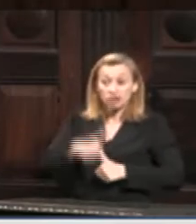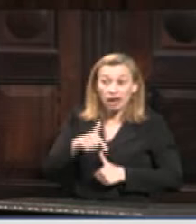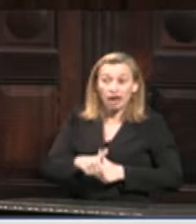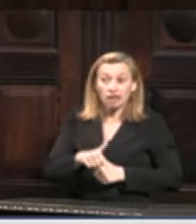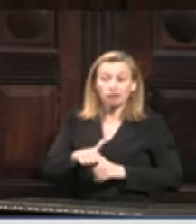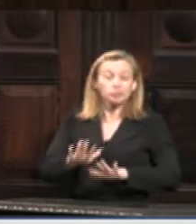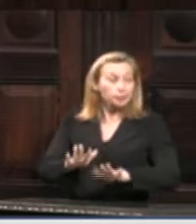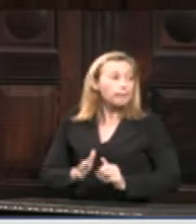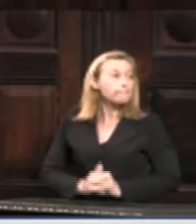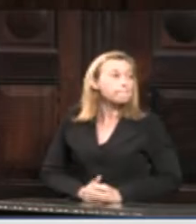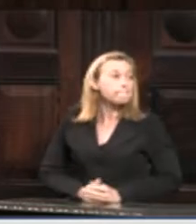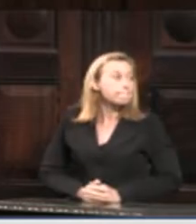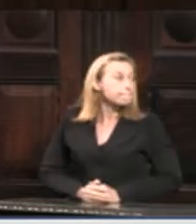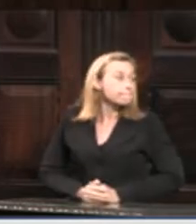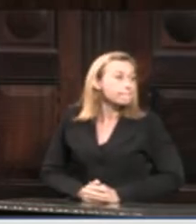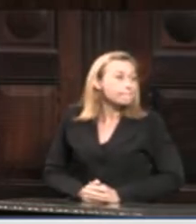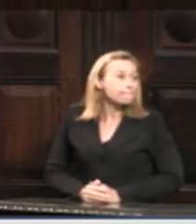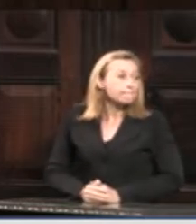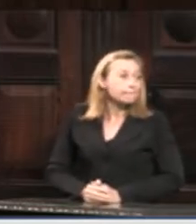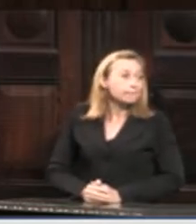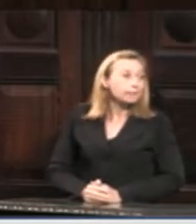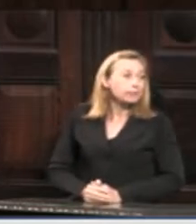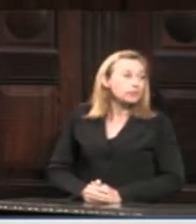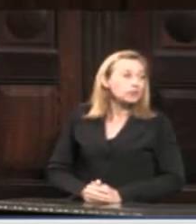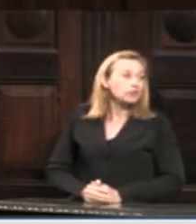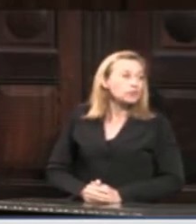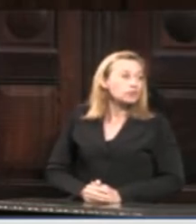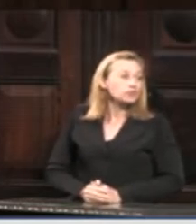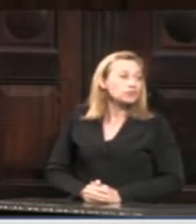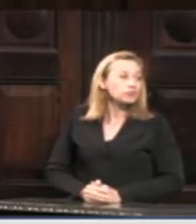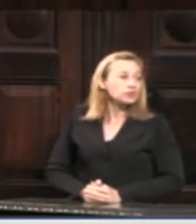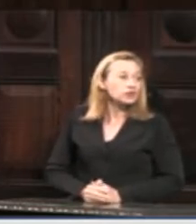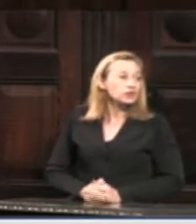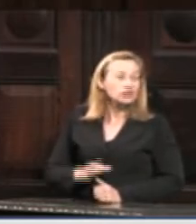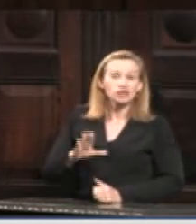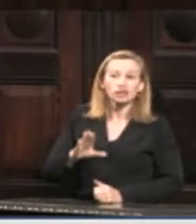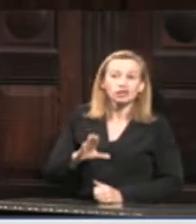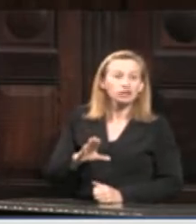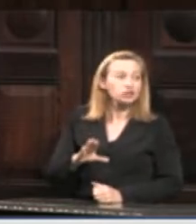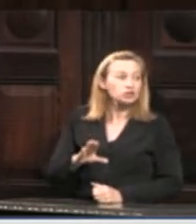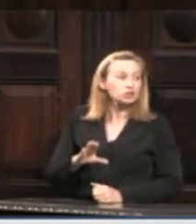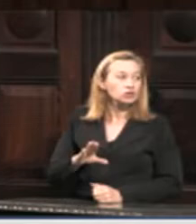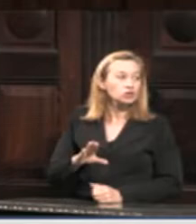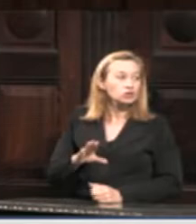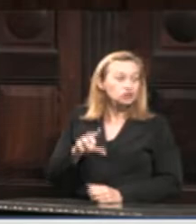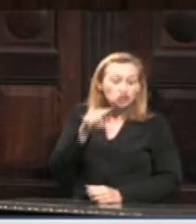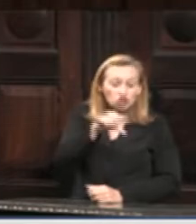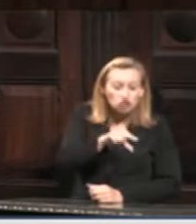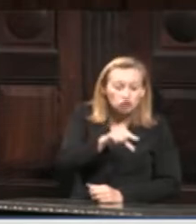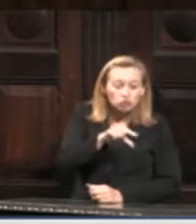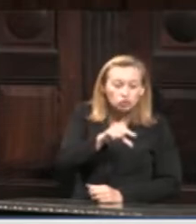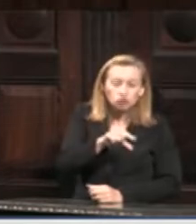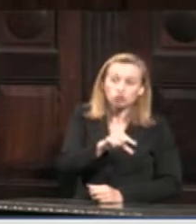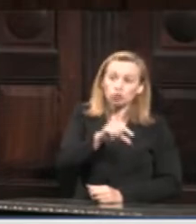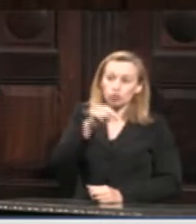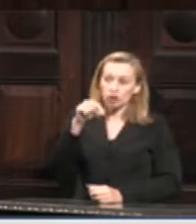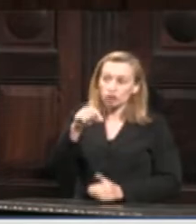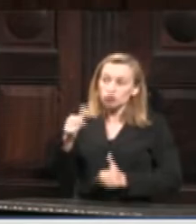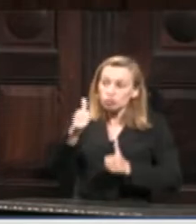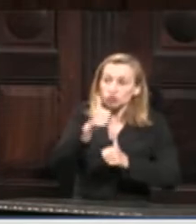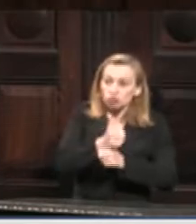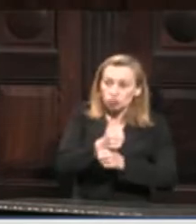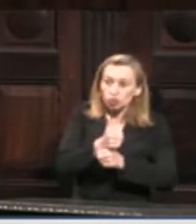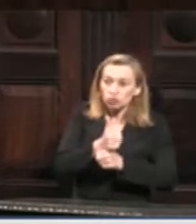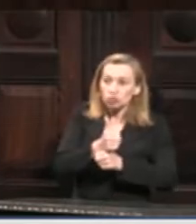menos a candidatura siga com fidelidade o